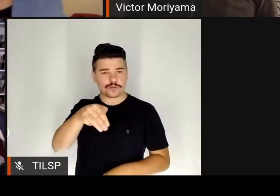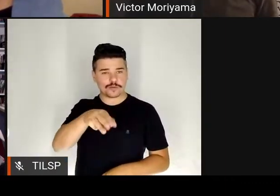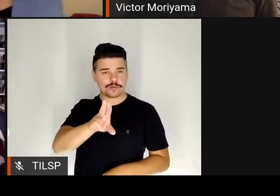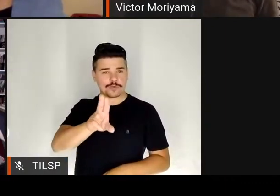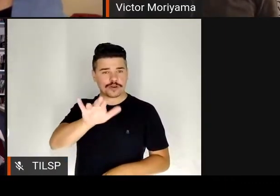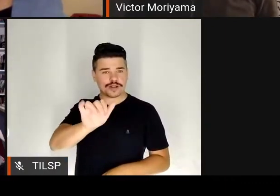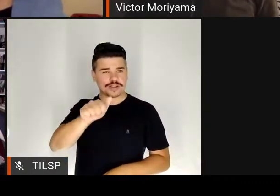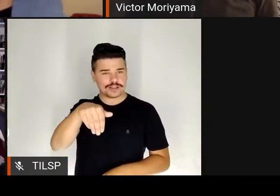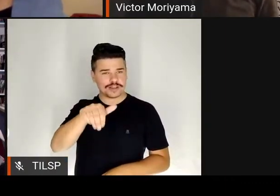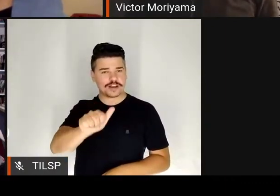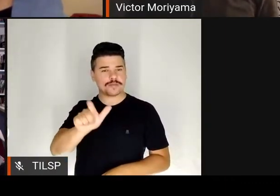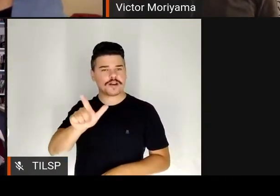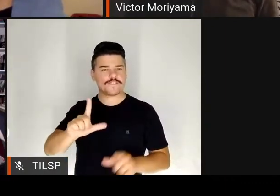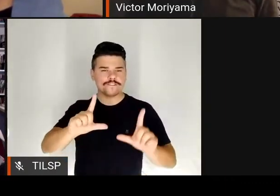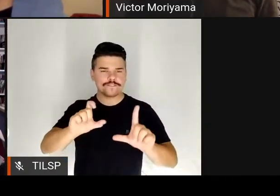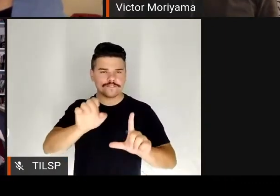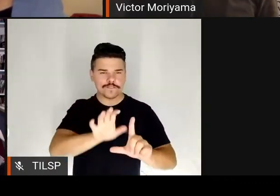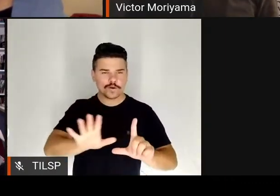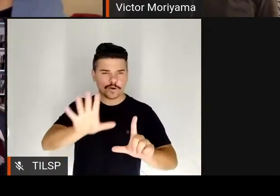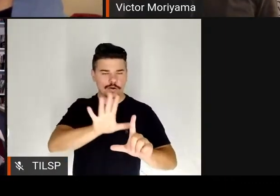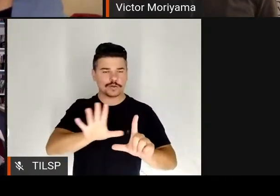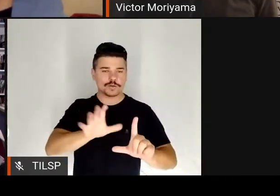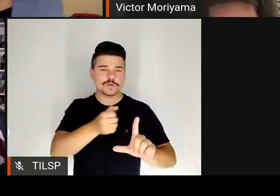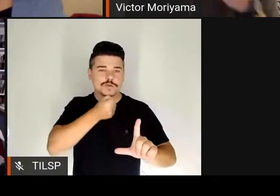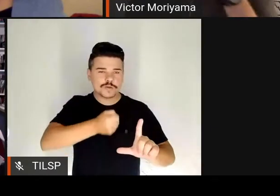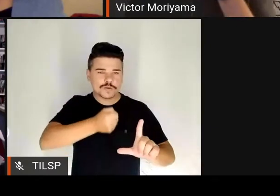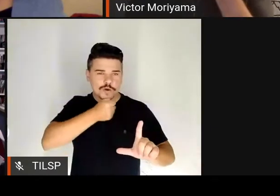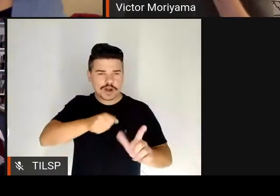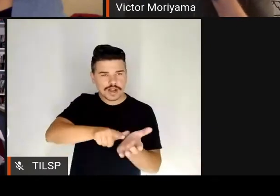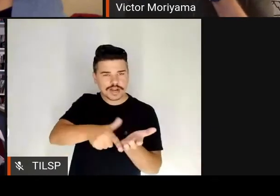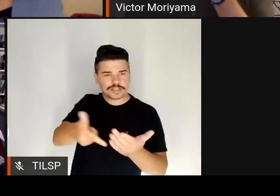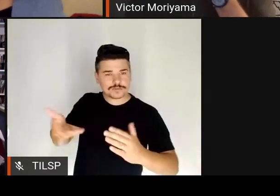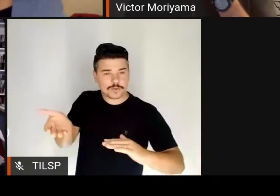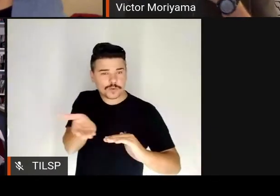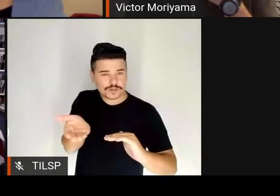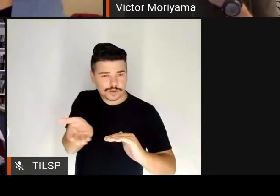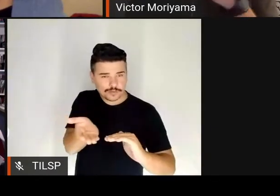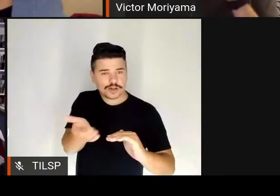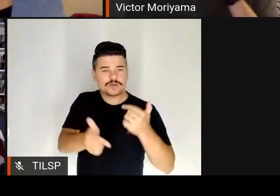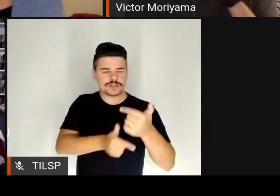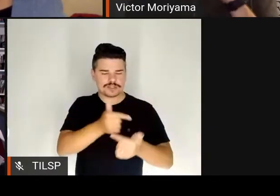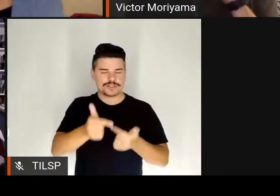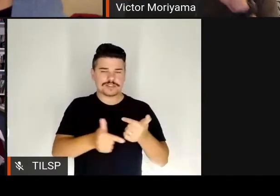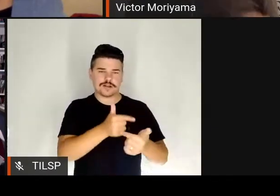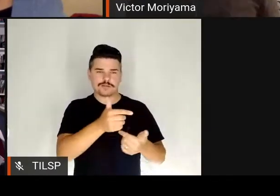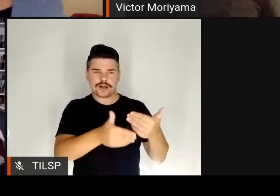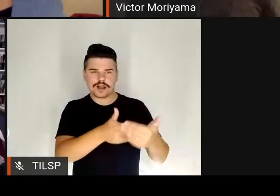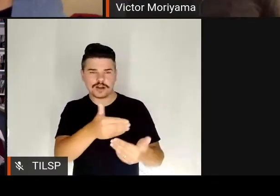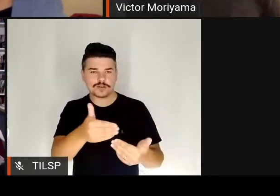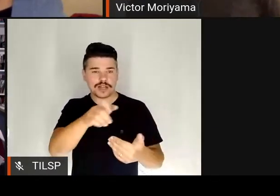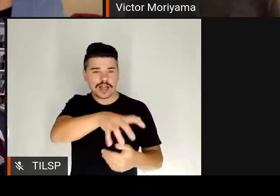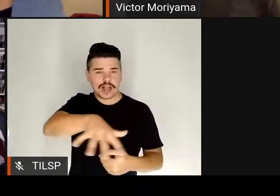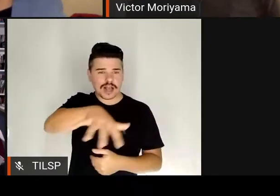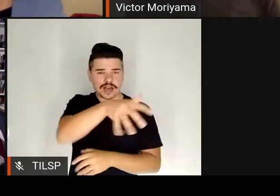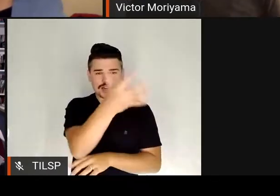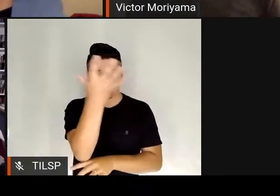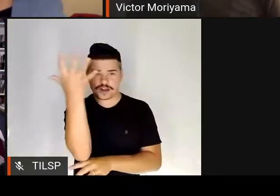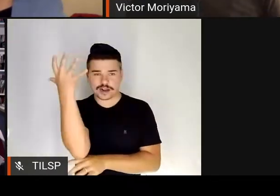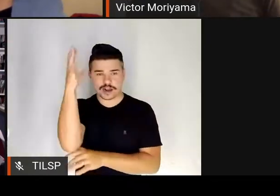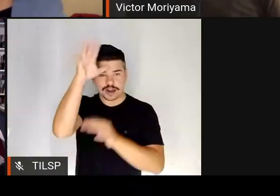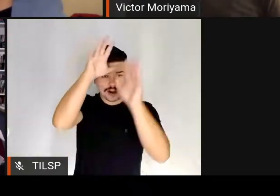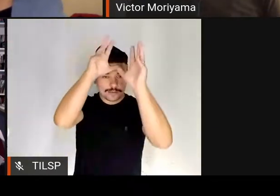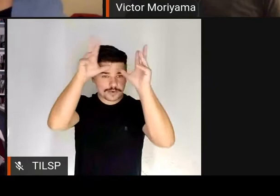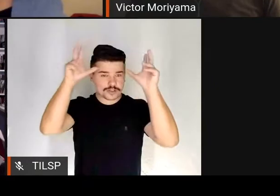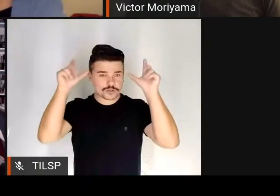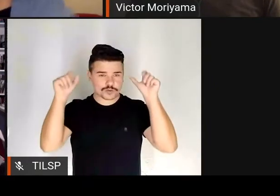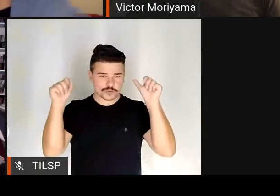fotojornalista contemporâneo com trabalhos fundamentais em regiões como a própria Amazônia, com